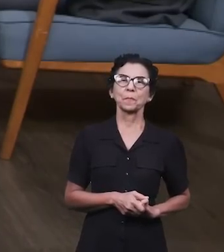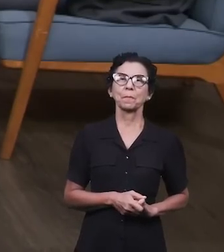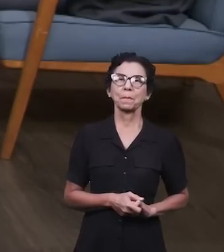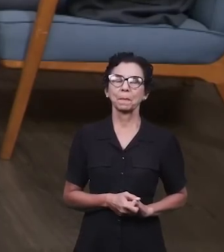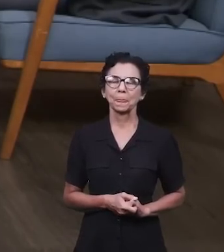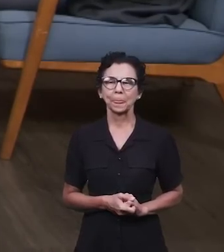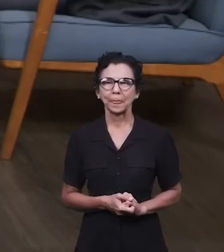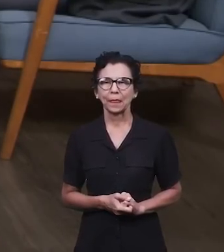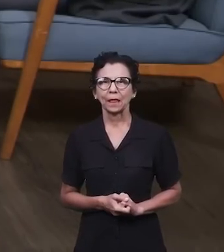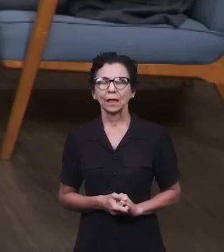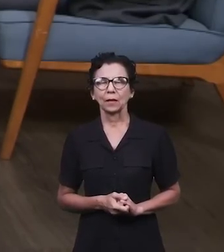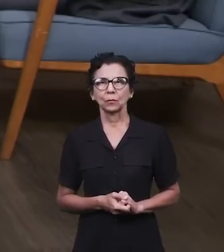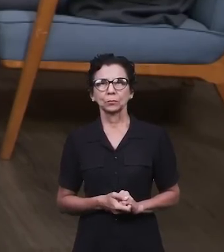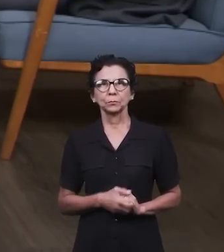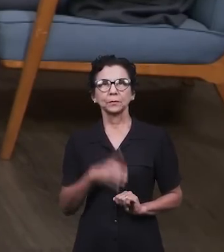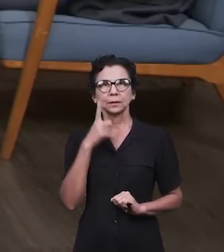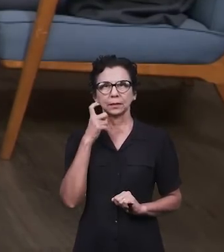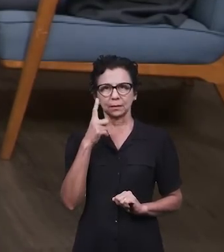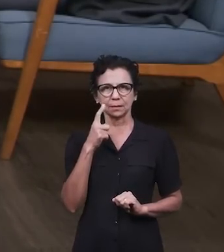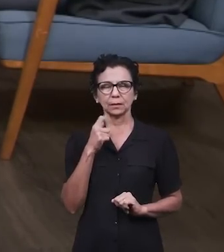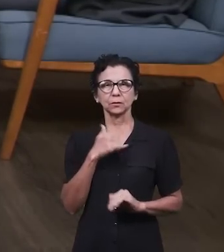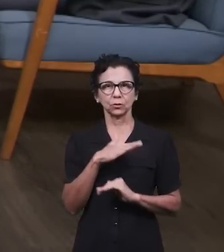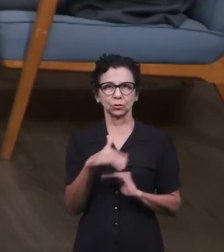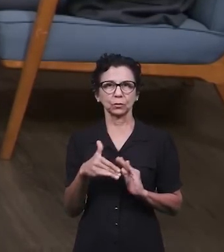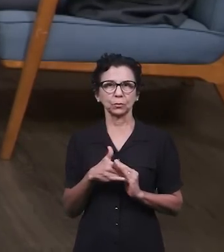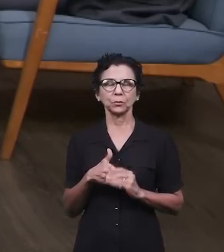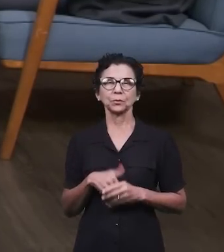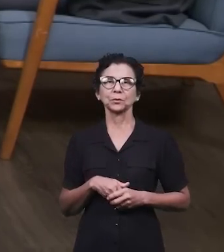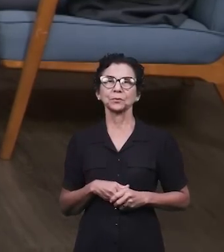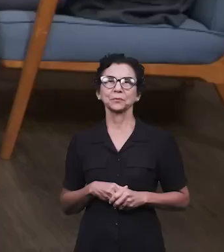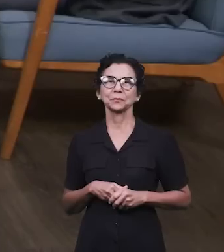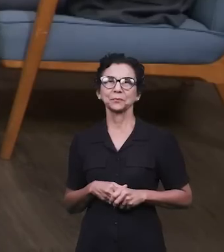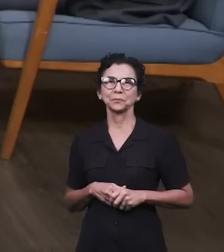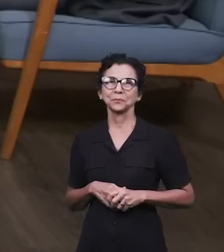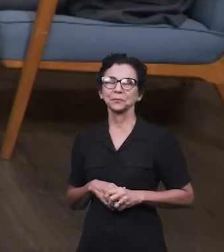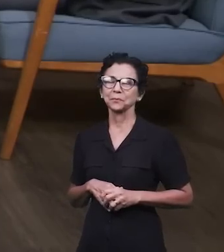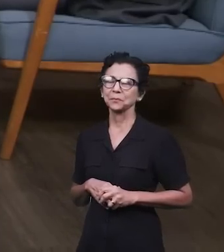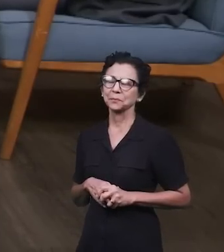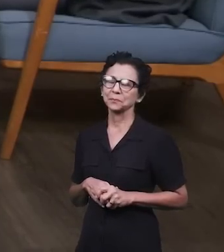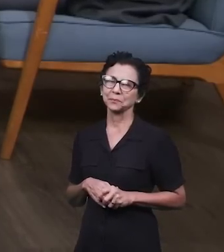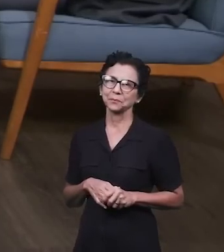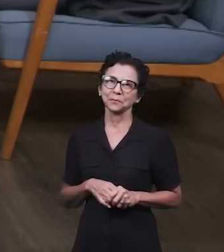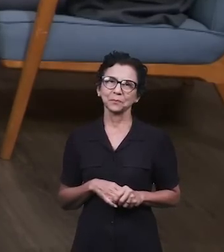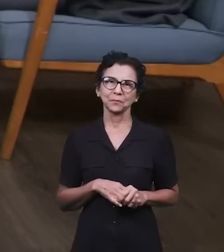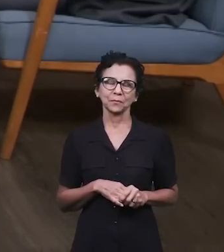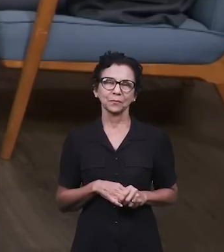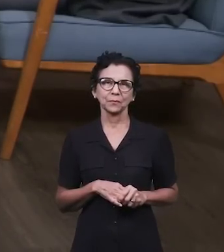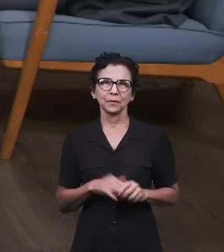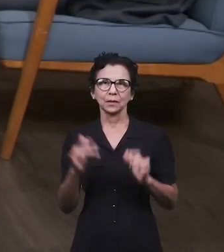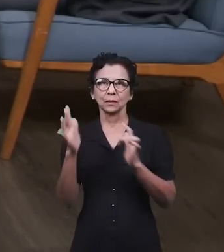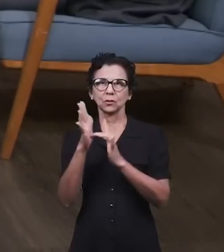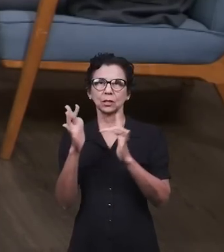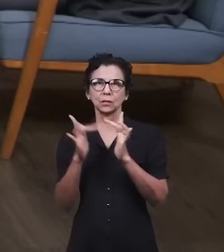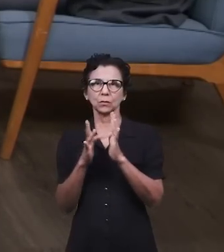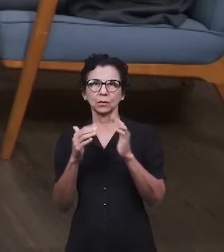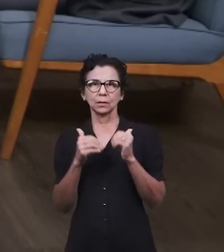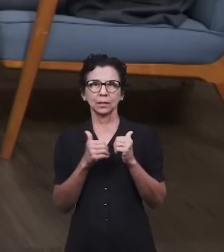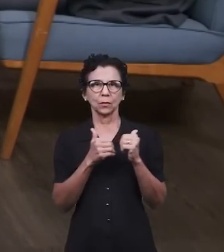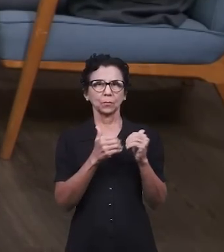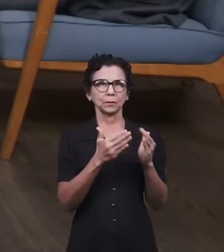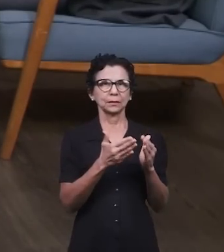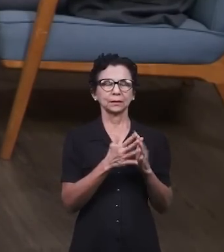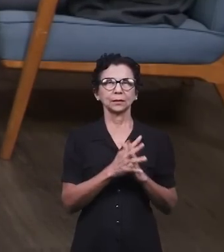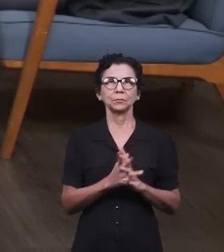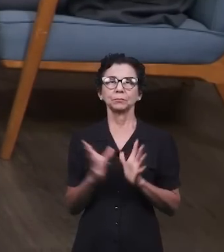acho que o que nos chama muita atenção em tudo que foi dito aqui é que o princípio é Jesus,